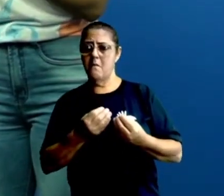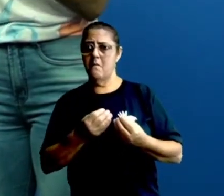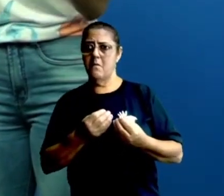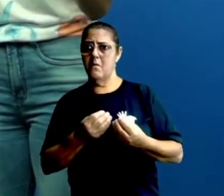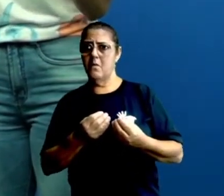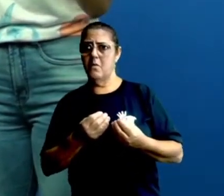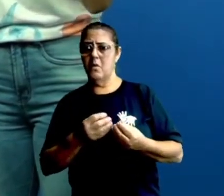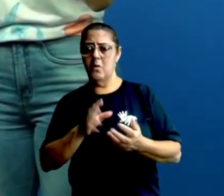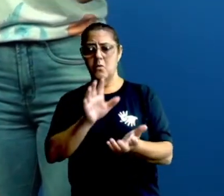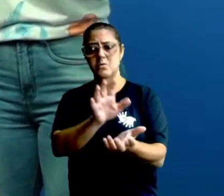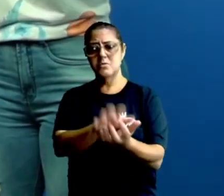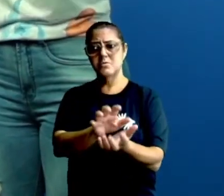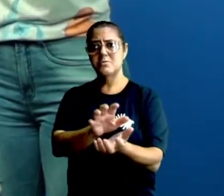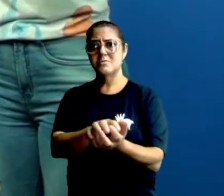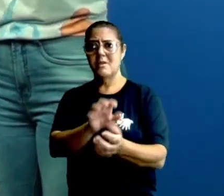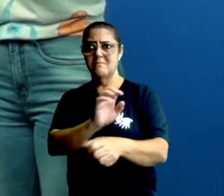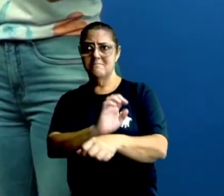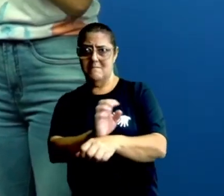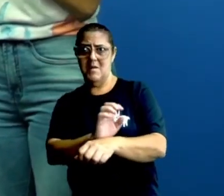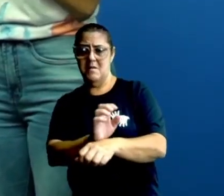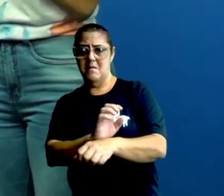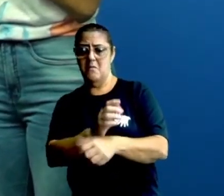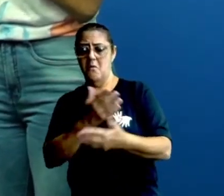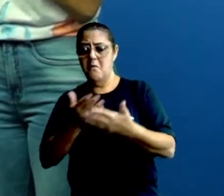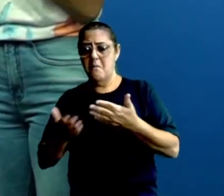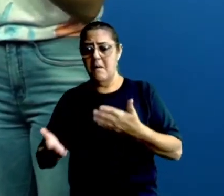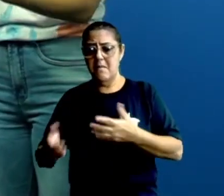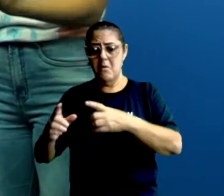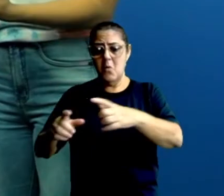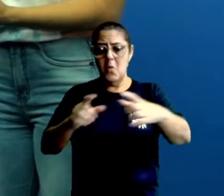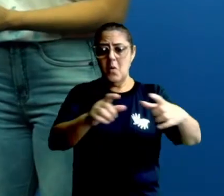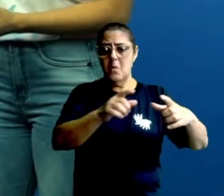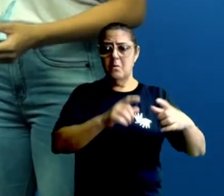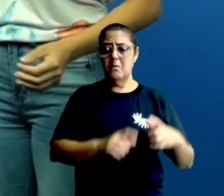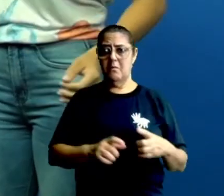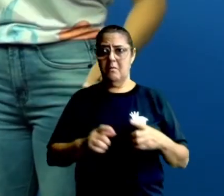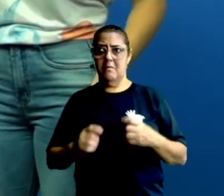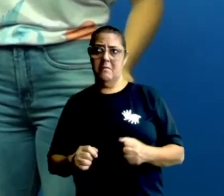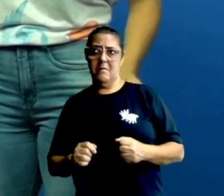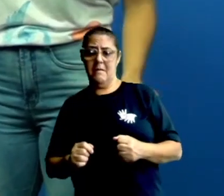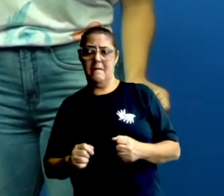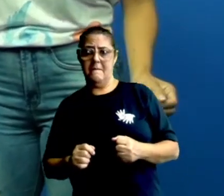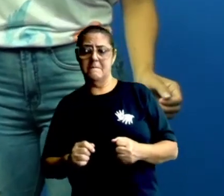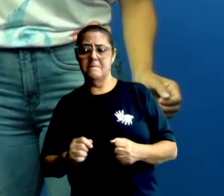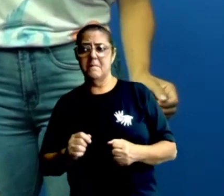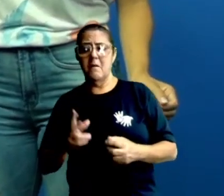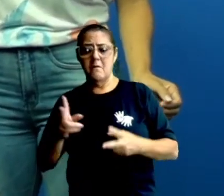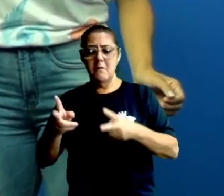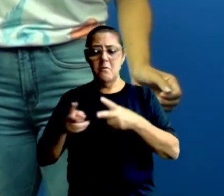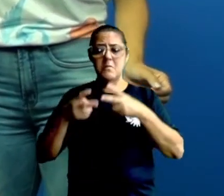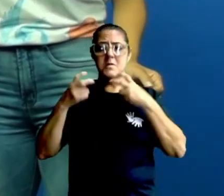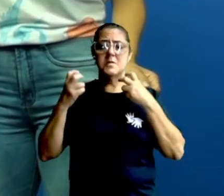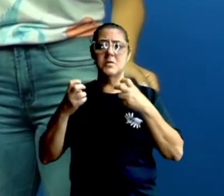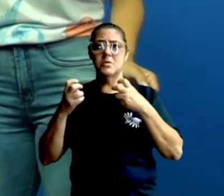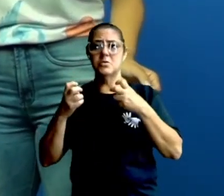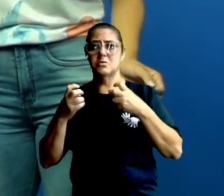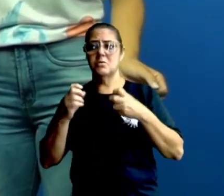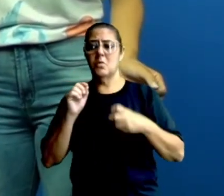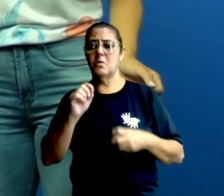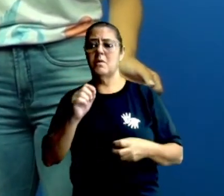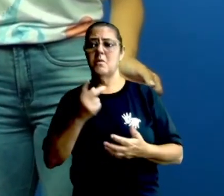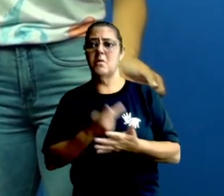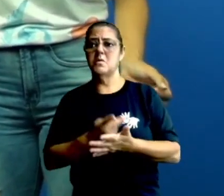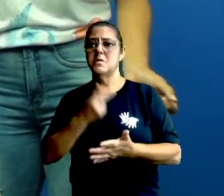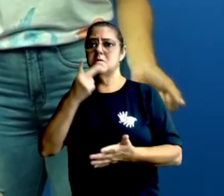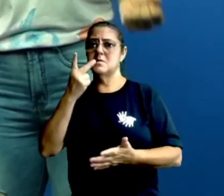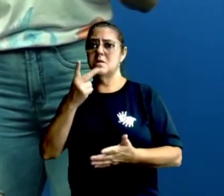estrutura do nosso estado ela foi perdendo espaço ao longo do tempo, é quando a gente vai observar o